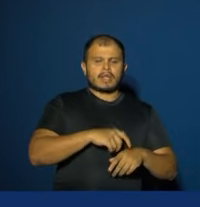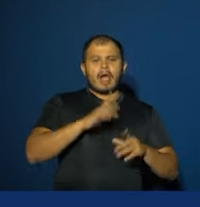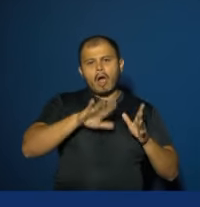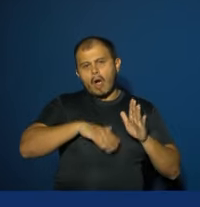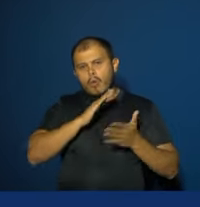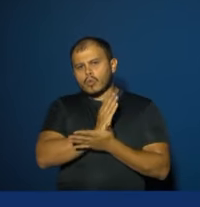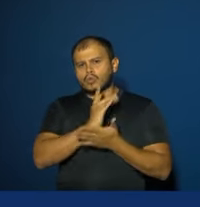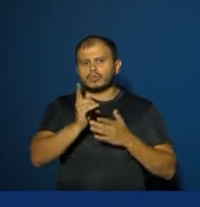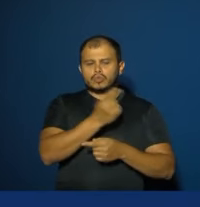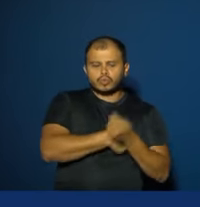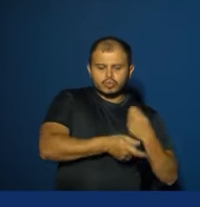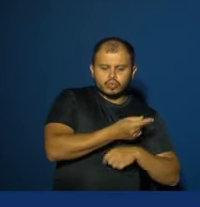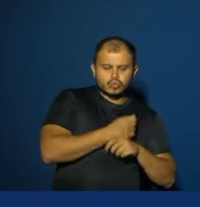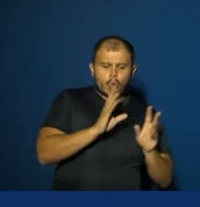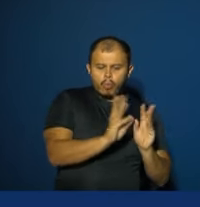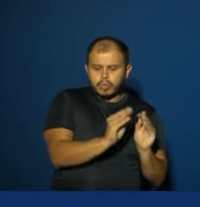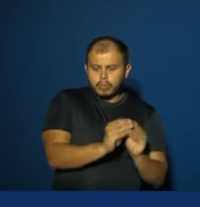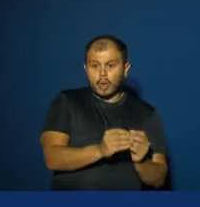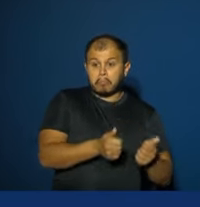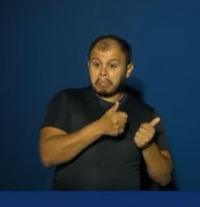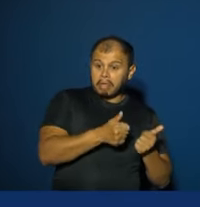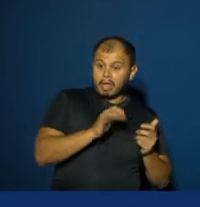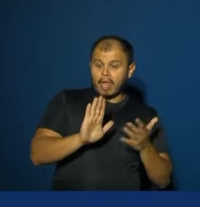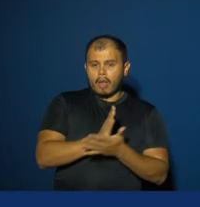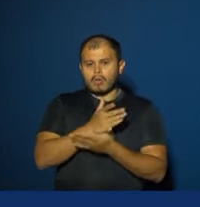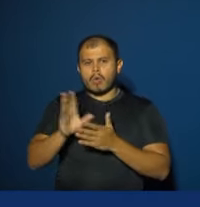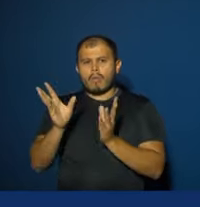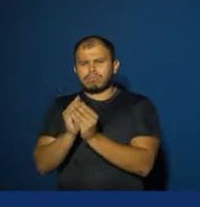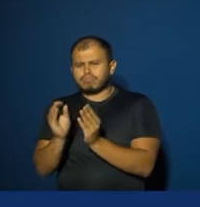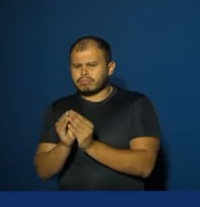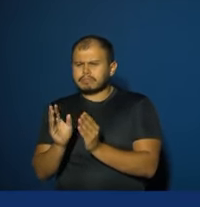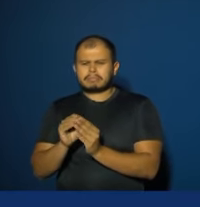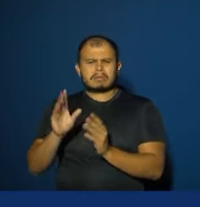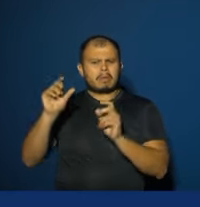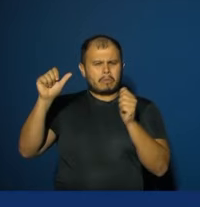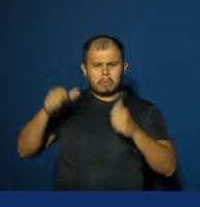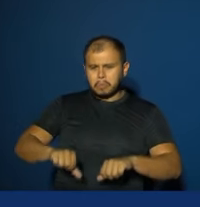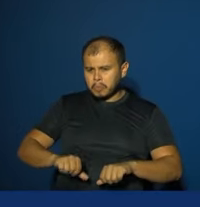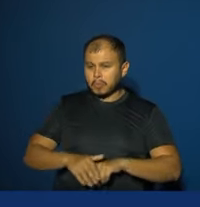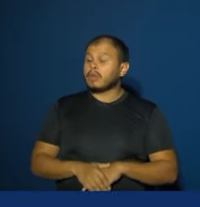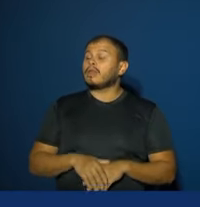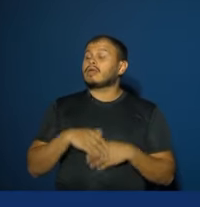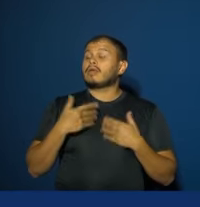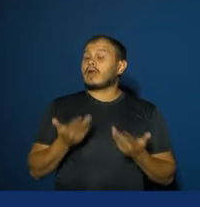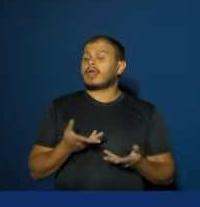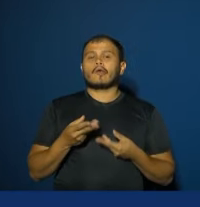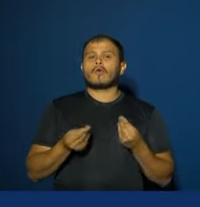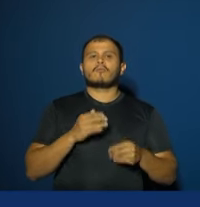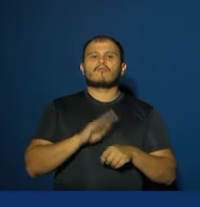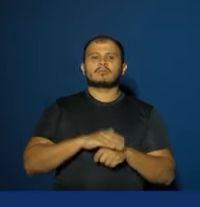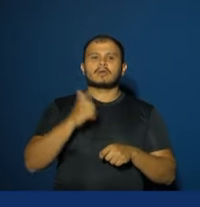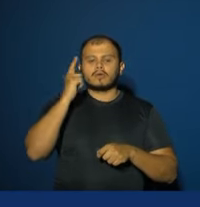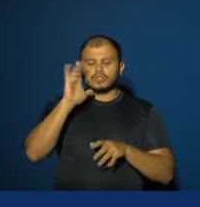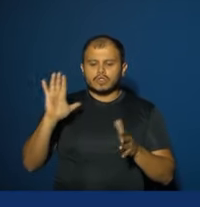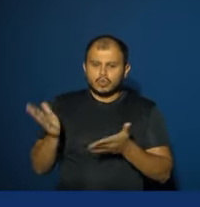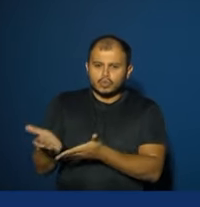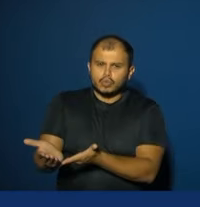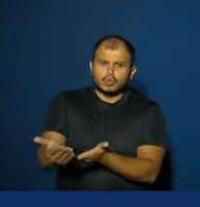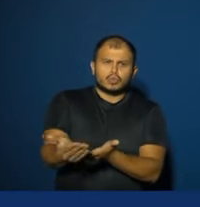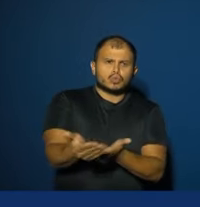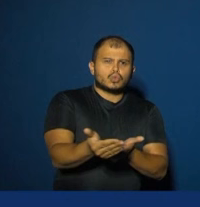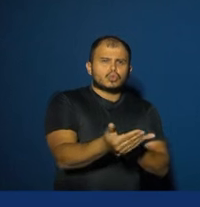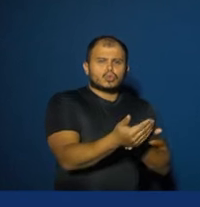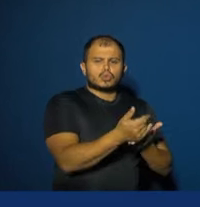etc e tal como é que você faz né para tentar unir esse esse